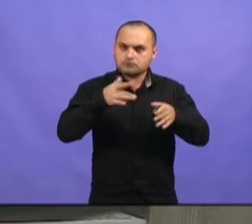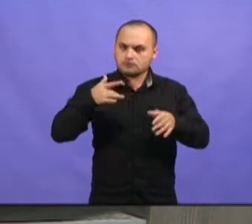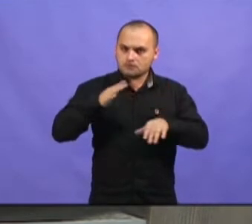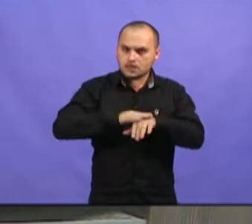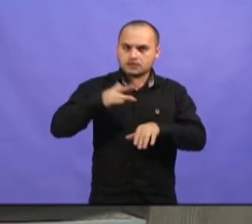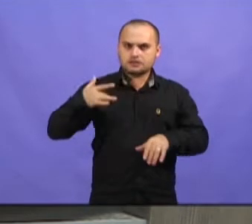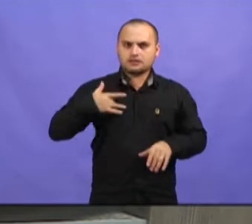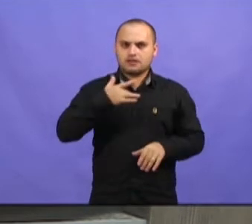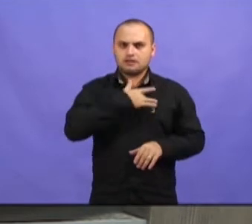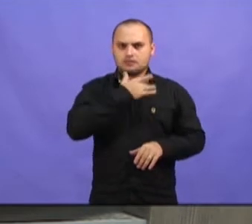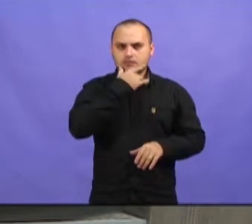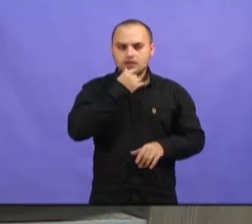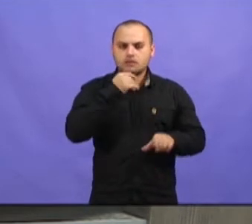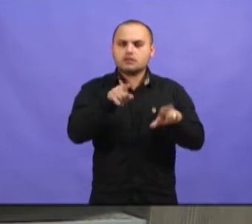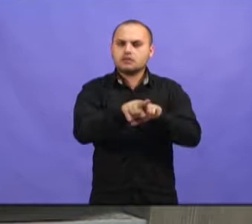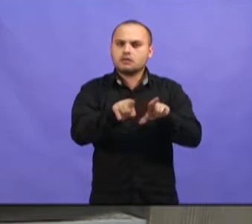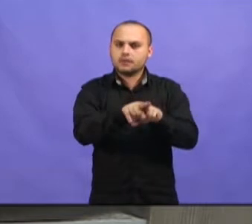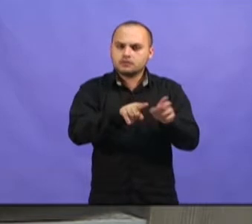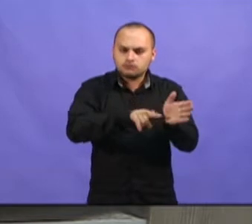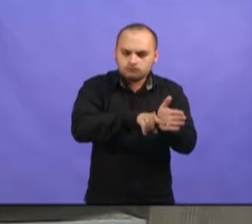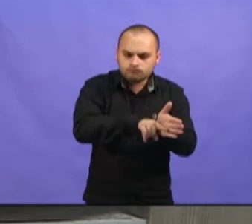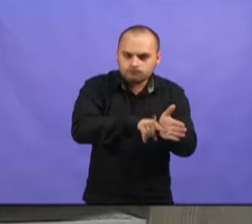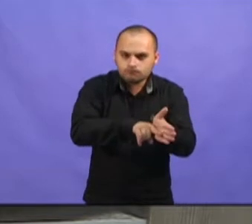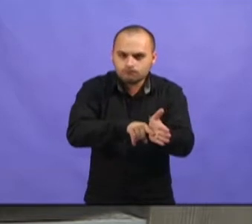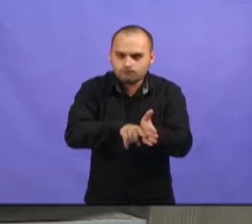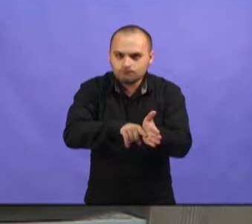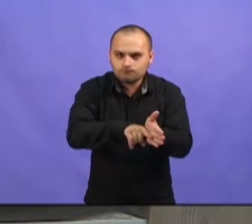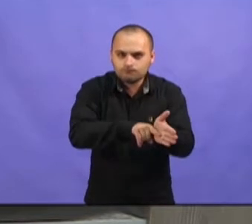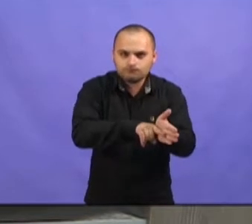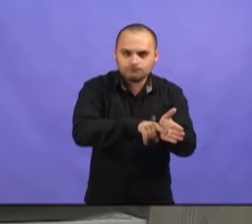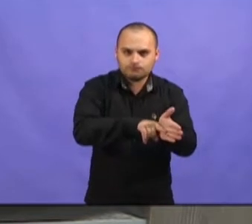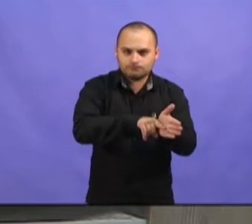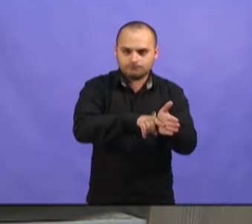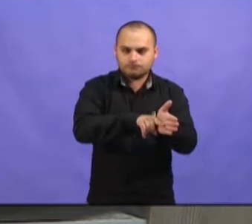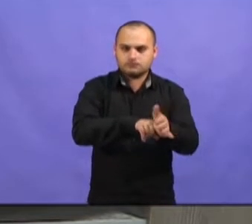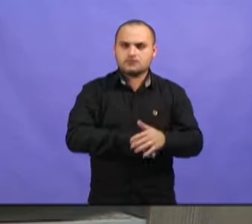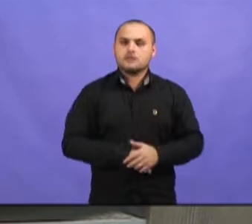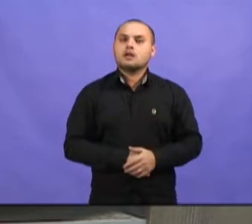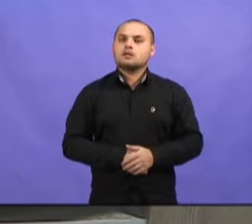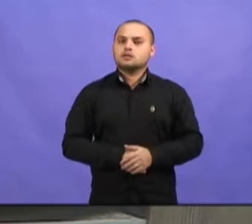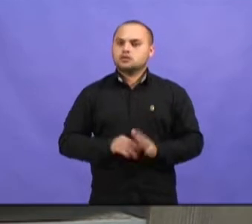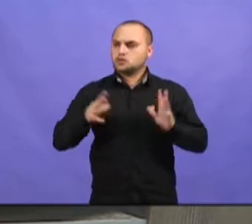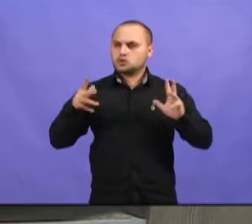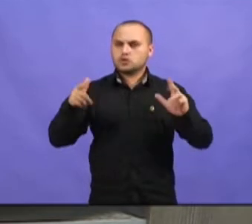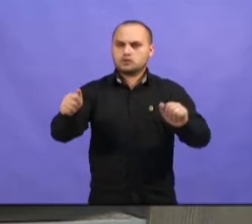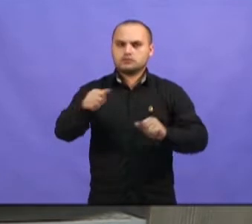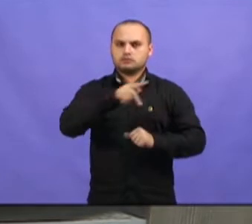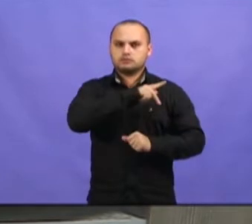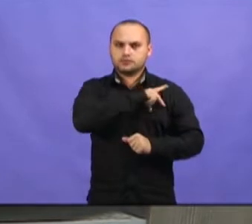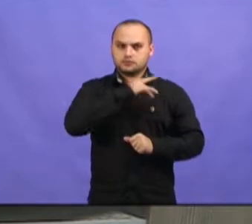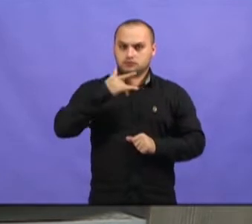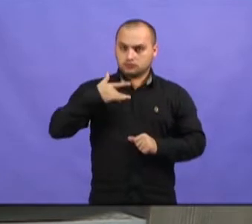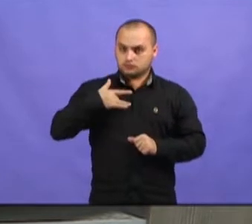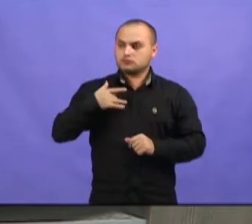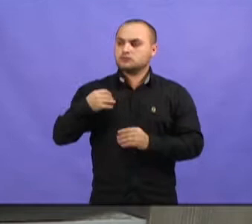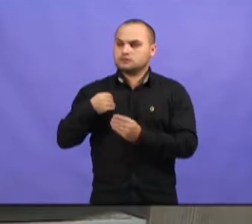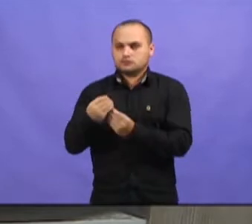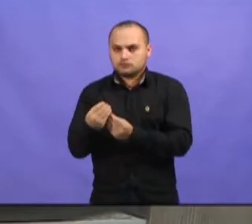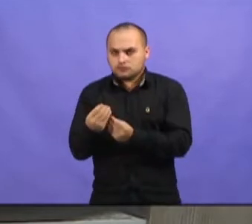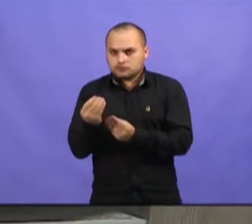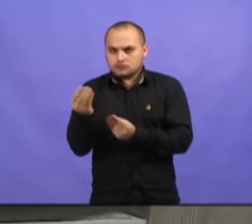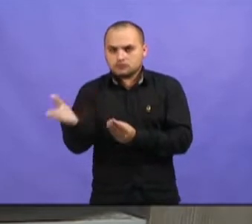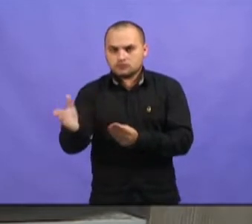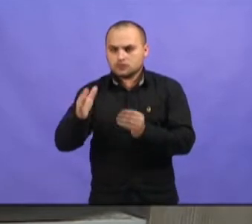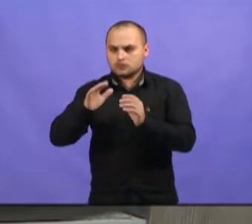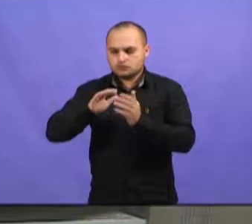gente vai estar entregando informativos nas unidades básicas de saúde, né? A gente tem a intenção de fazer algumas ações agora